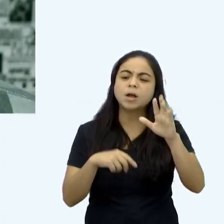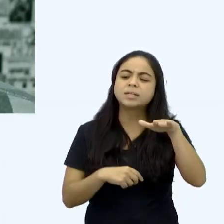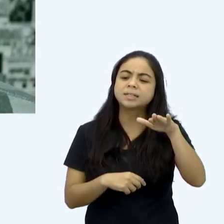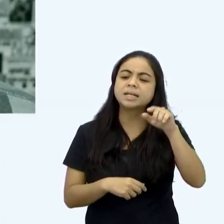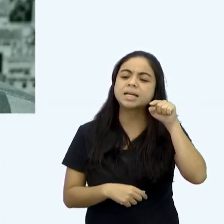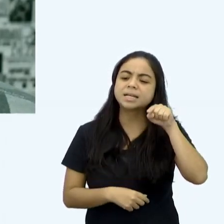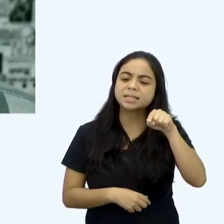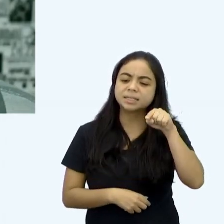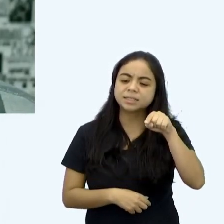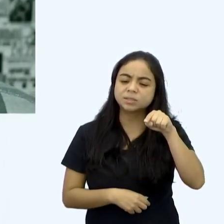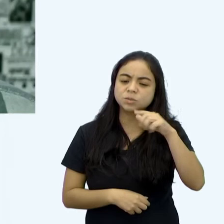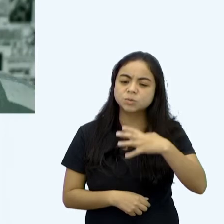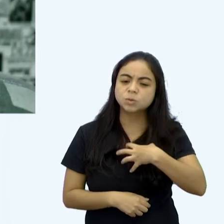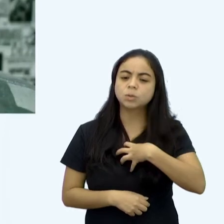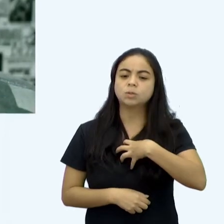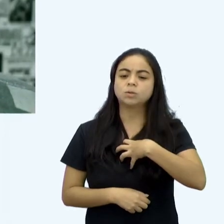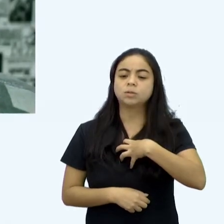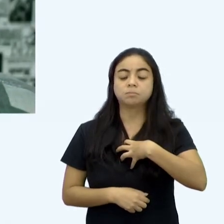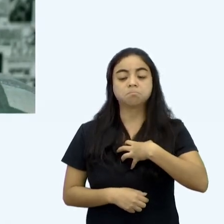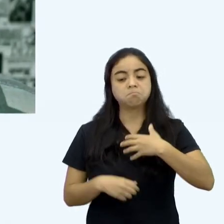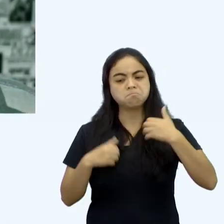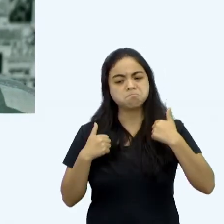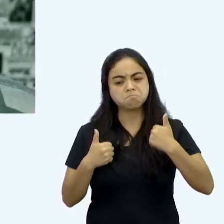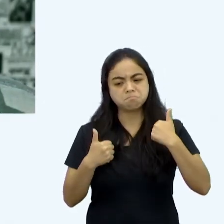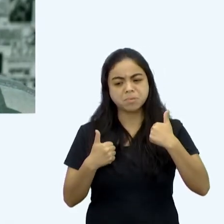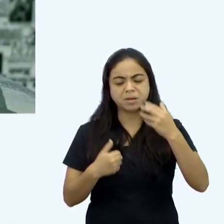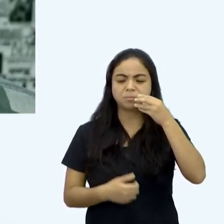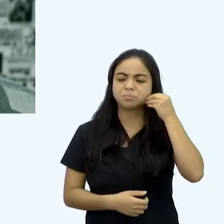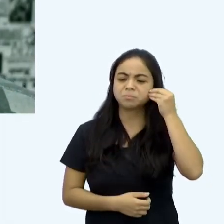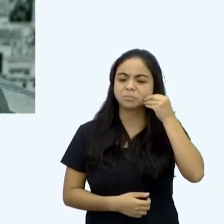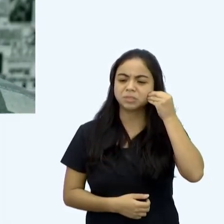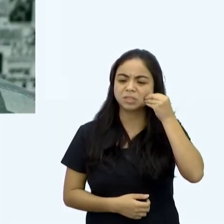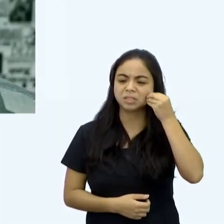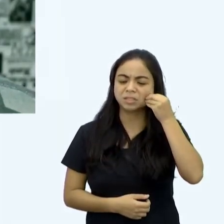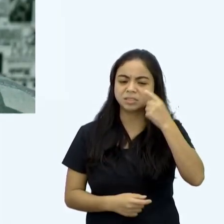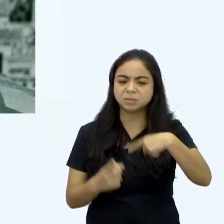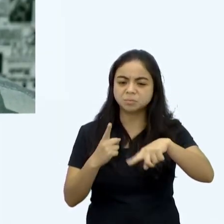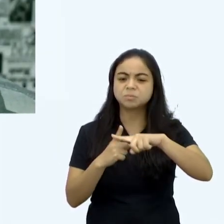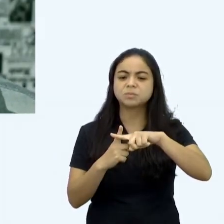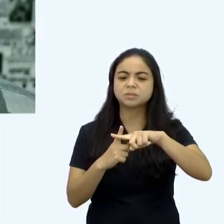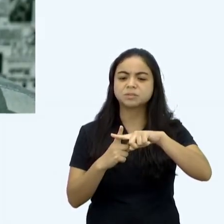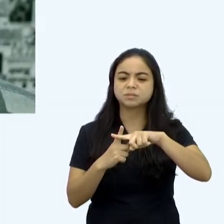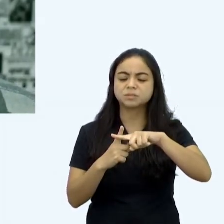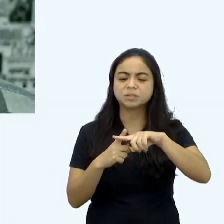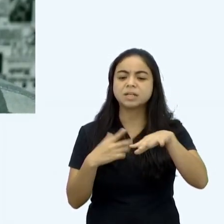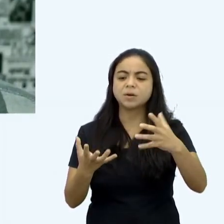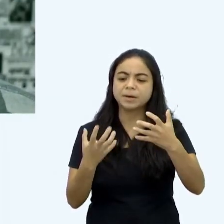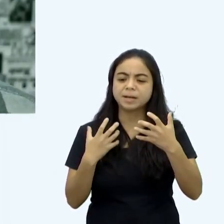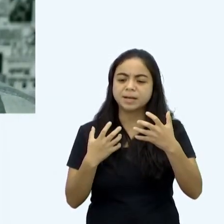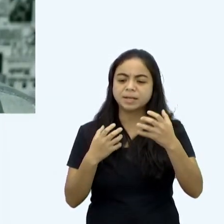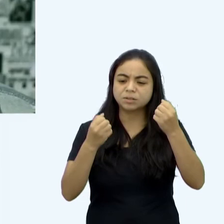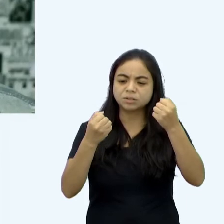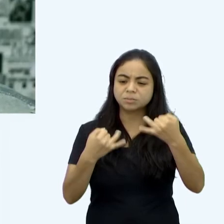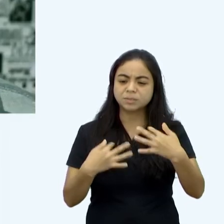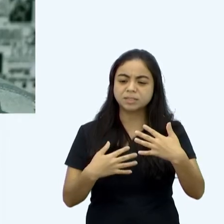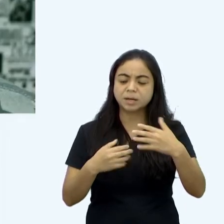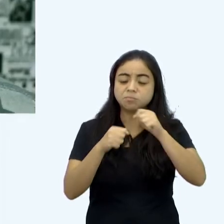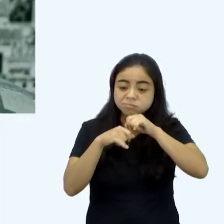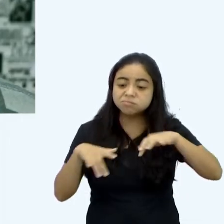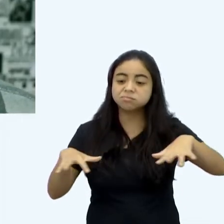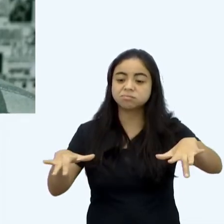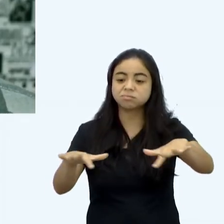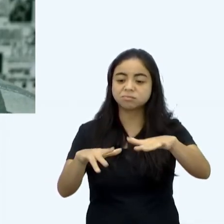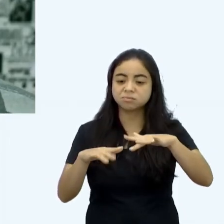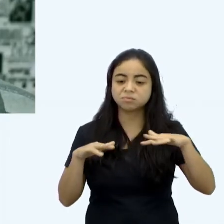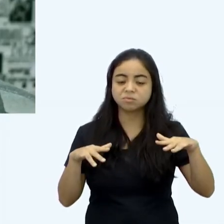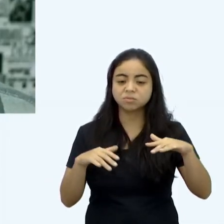isso está me fazendo me sentir tão bem, é uma experiência tão diferente que eu quero falar para mais pessoas. Quando você tem